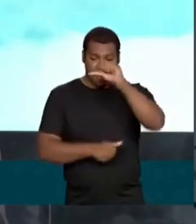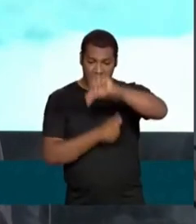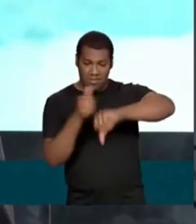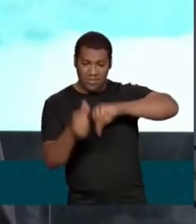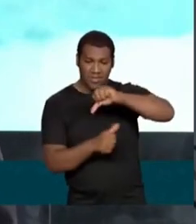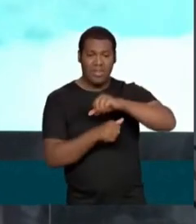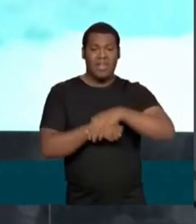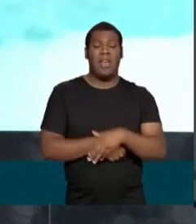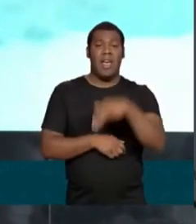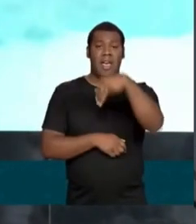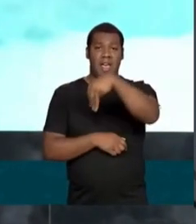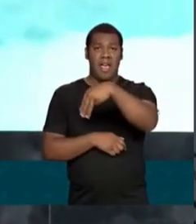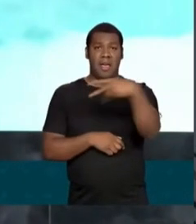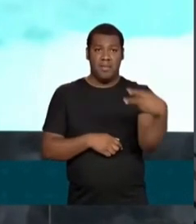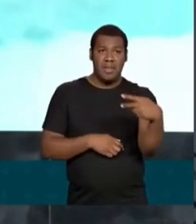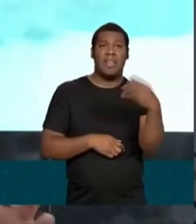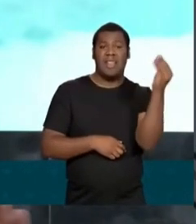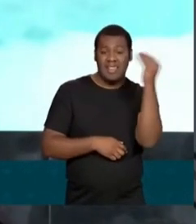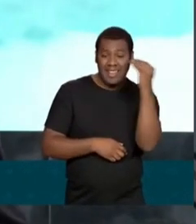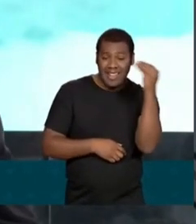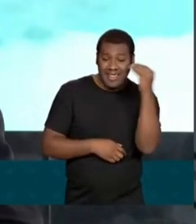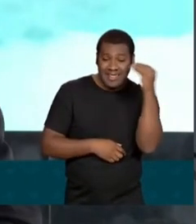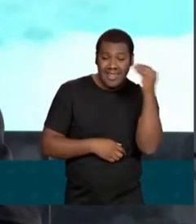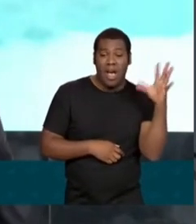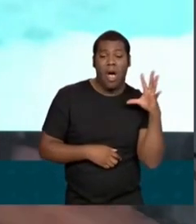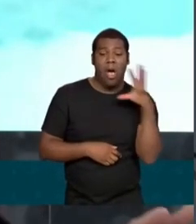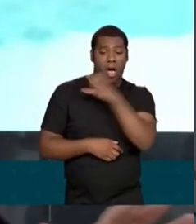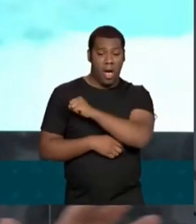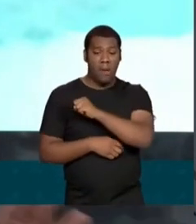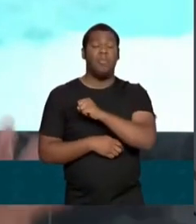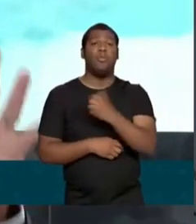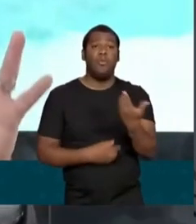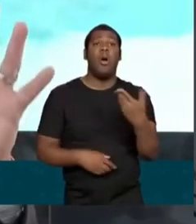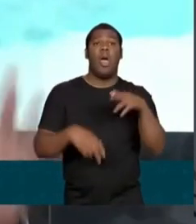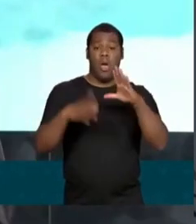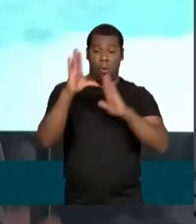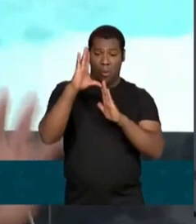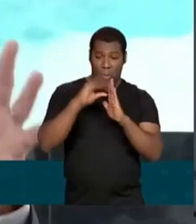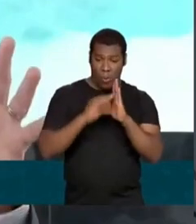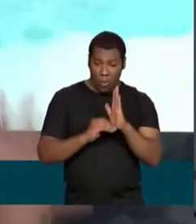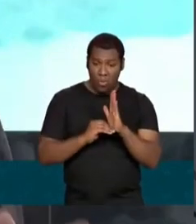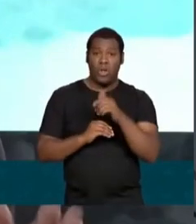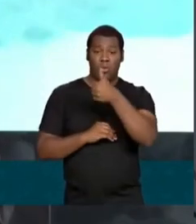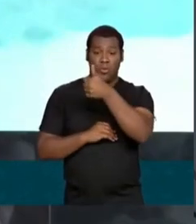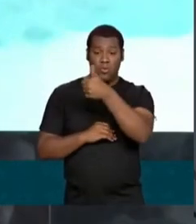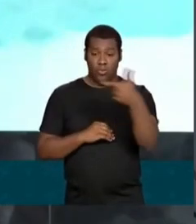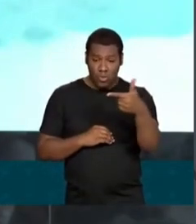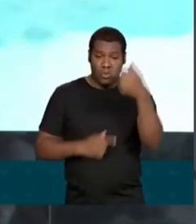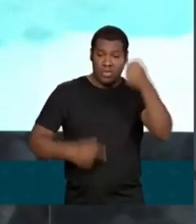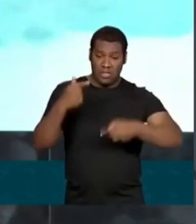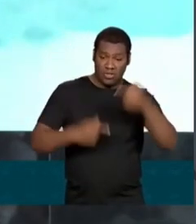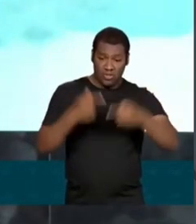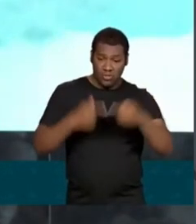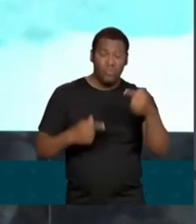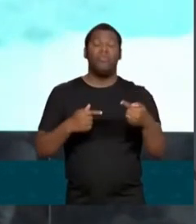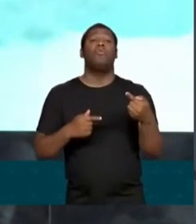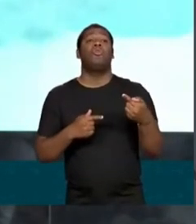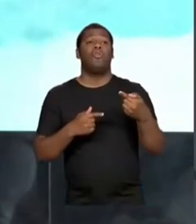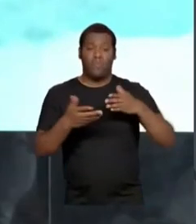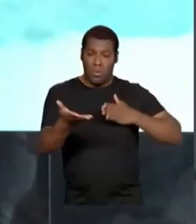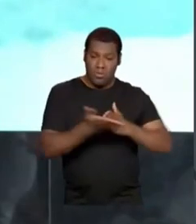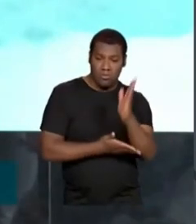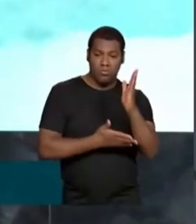MP Nós faremos para tramitar mais rapidamente e permitir que se os 12 conteúdos sejam discutidos e aprovados no calendário que nós